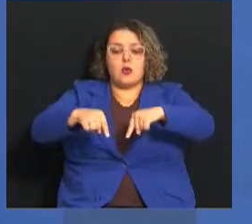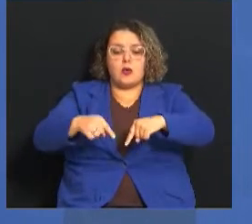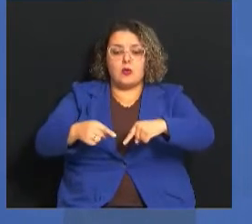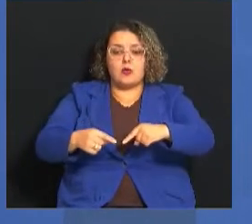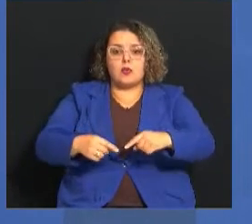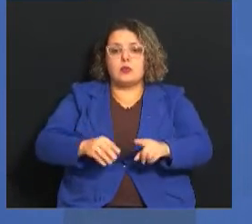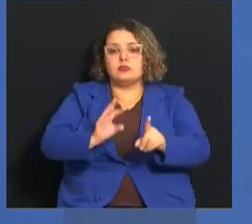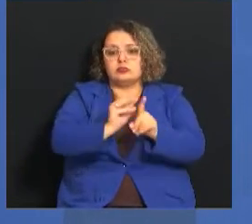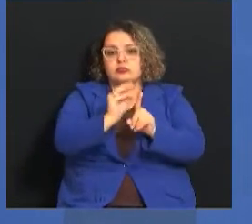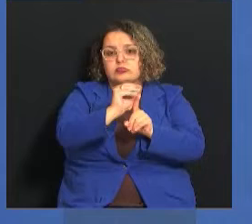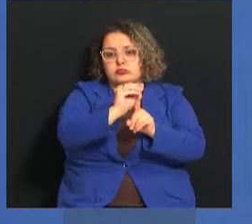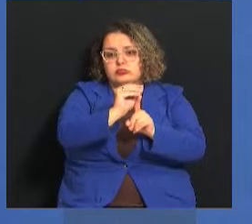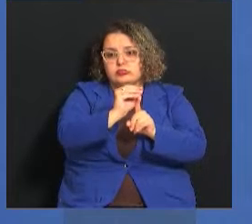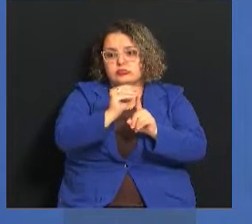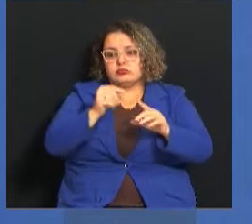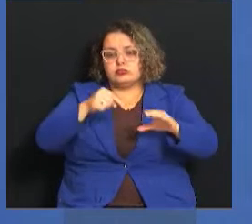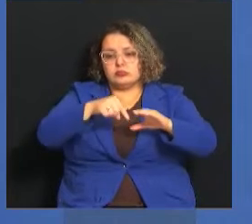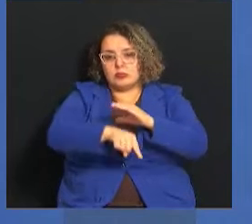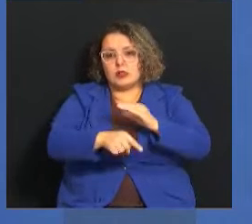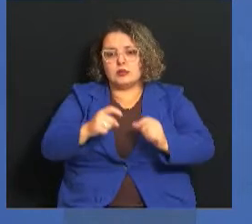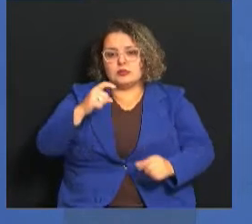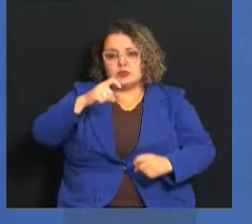e exploração infantil.